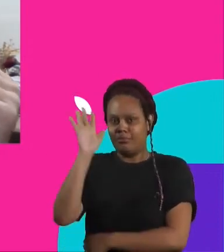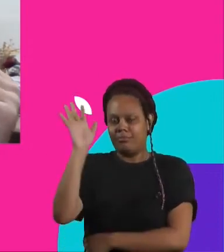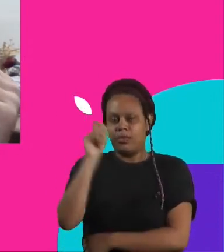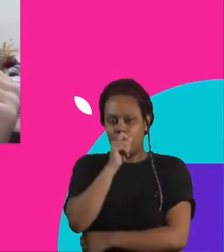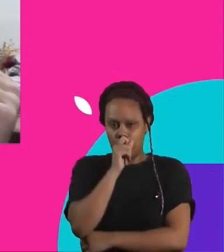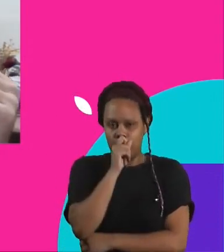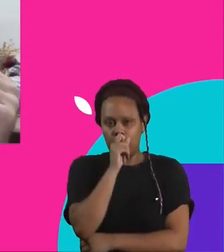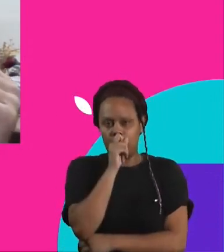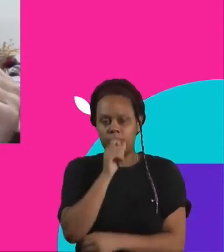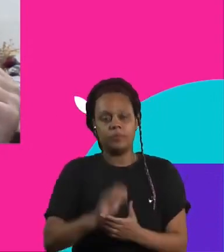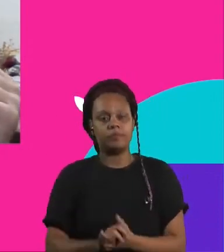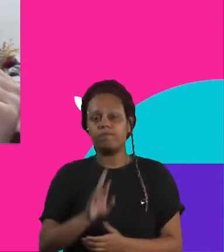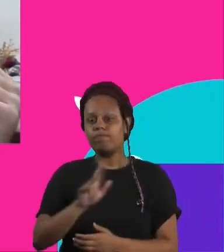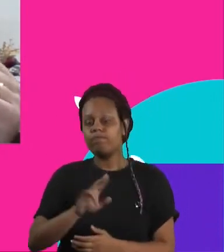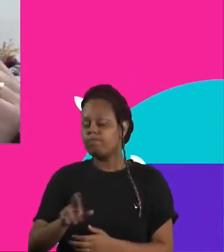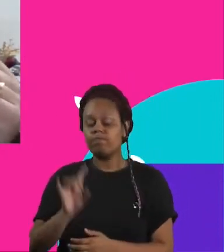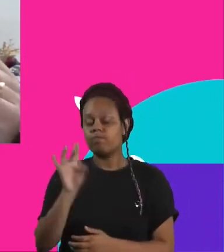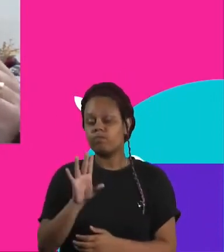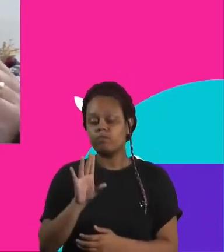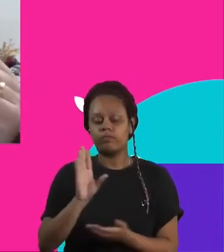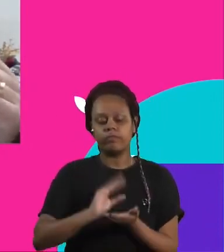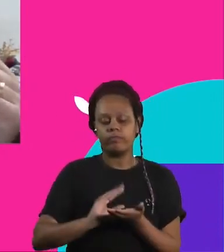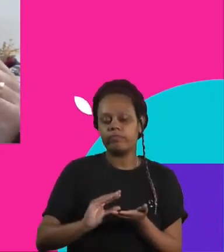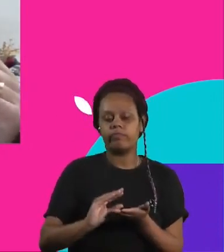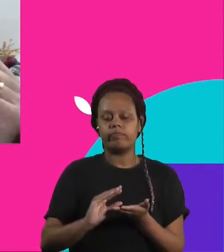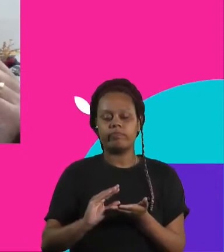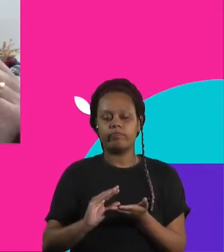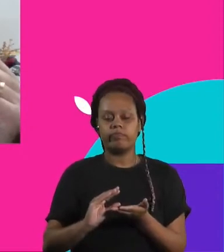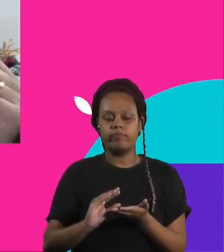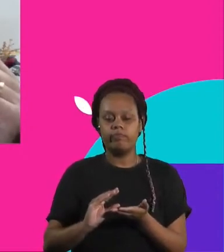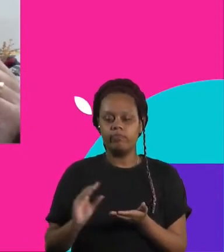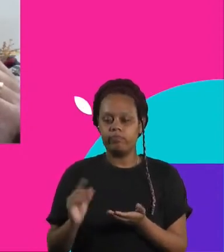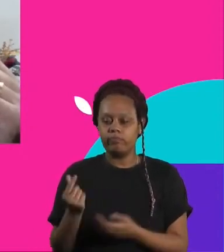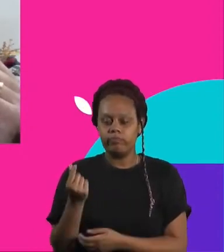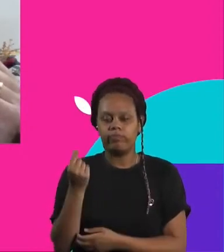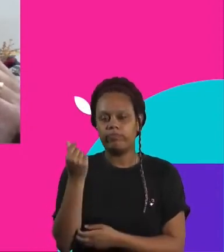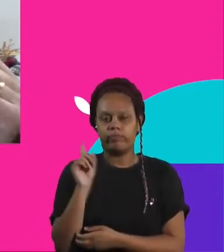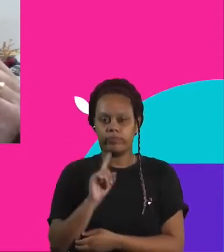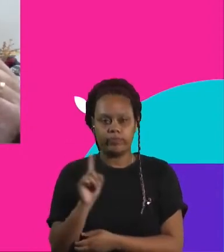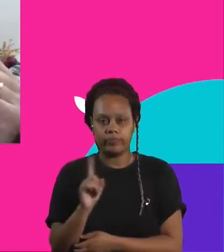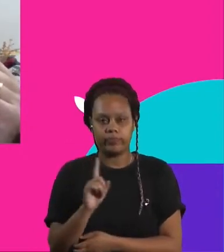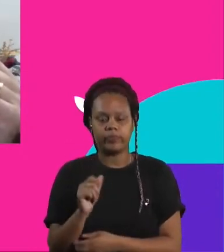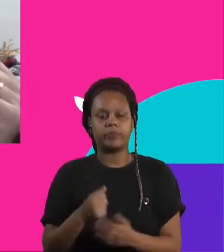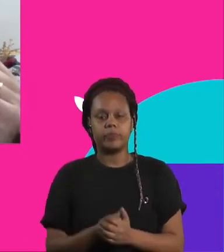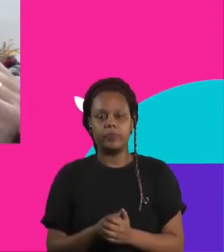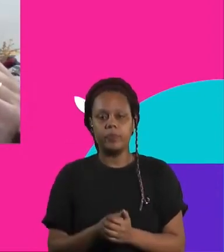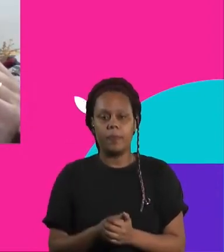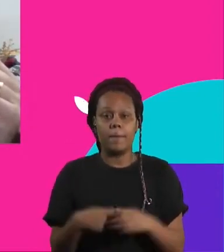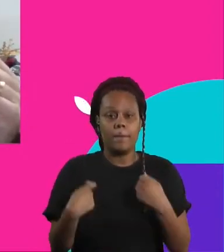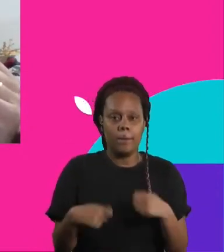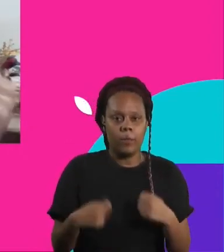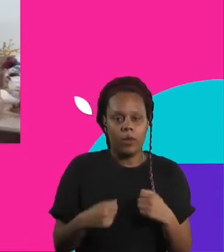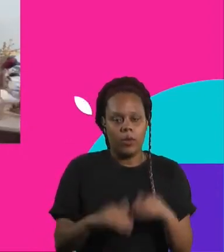não é só custo de coleta, não, é custo de tempo de vida da pessoa que está te fornecendo a informação, que merece ser